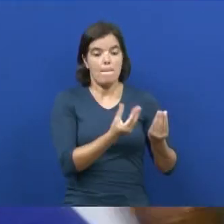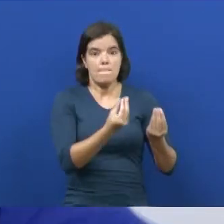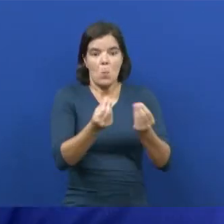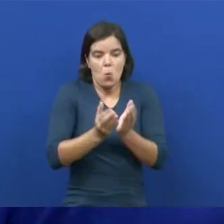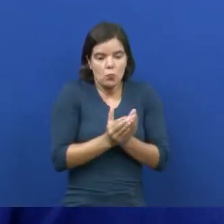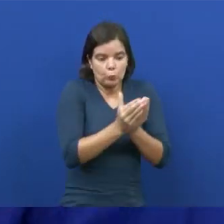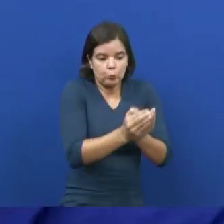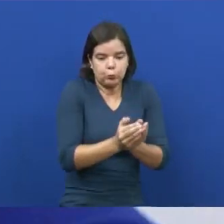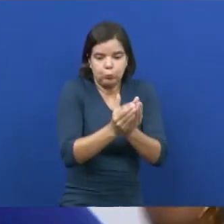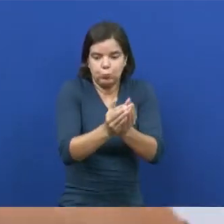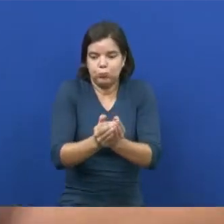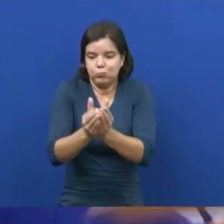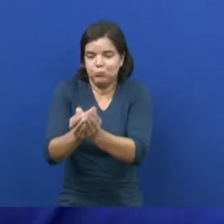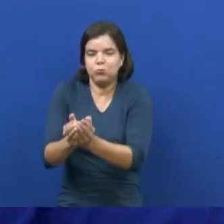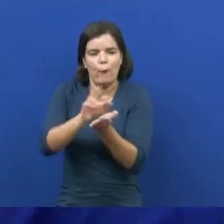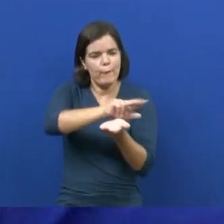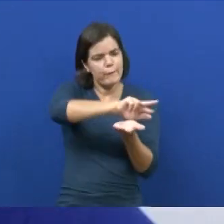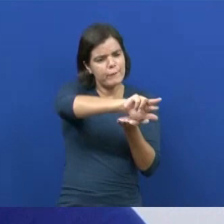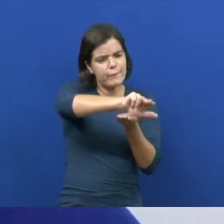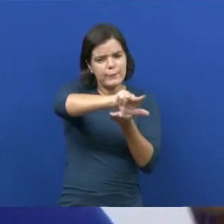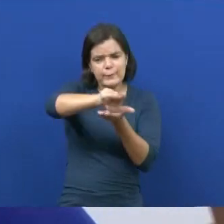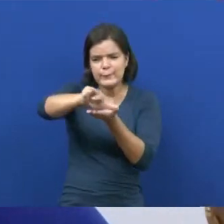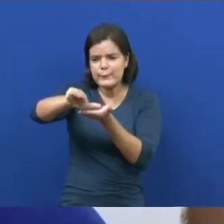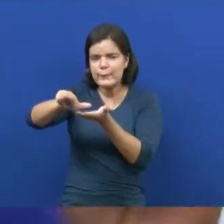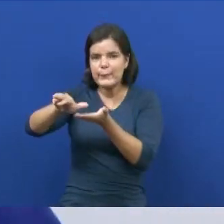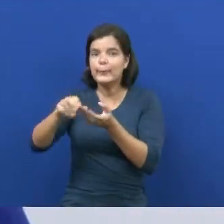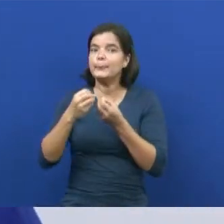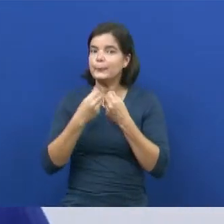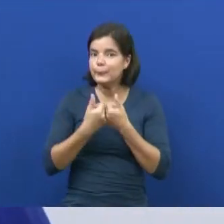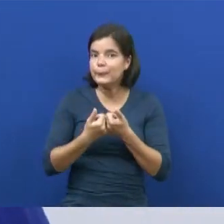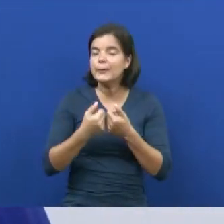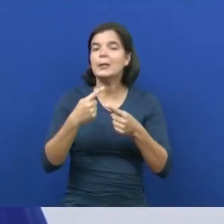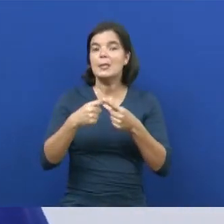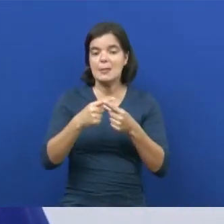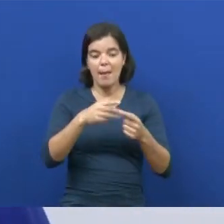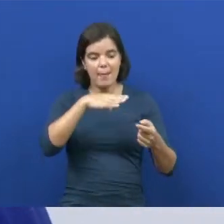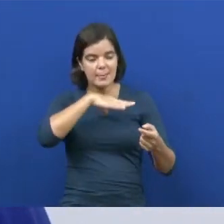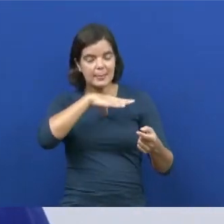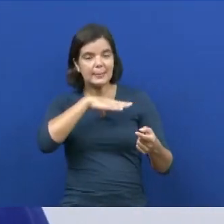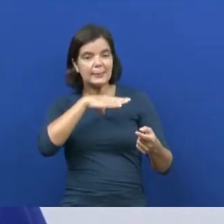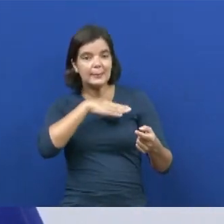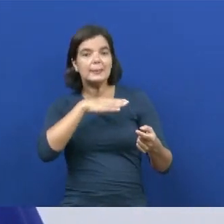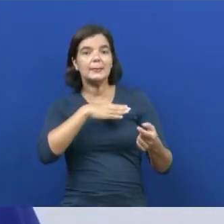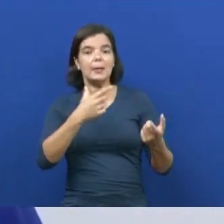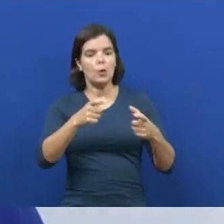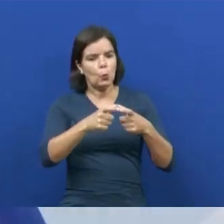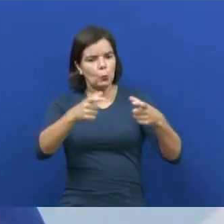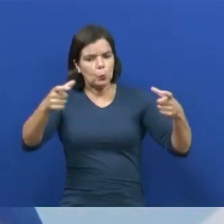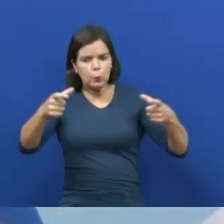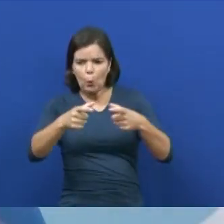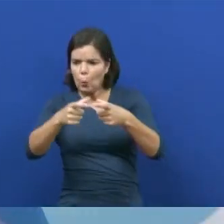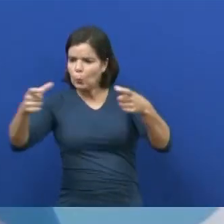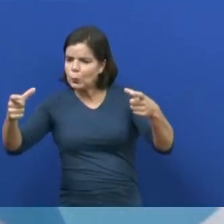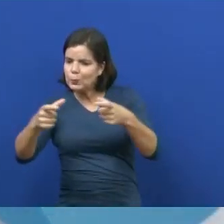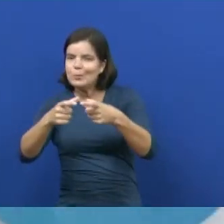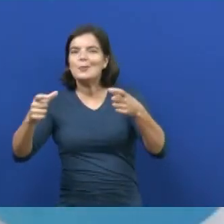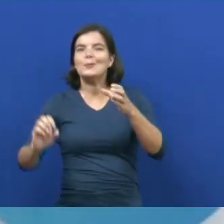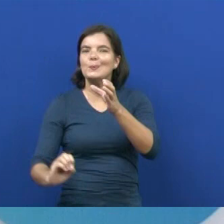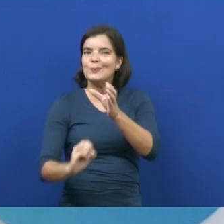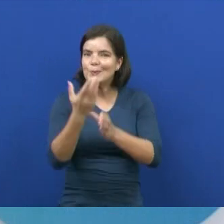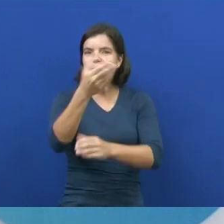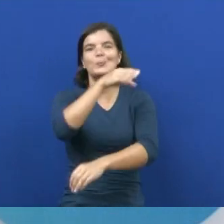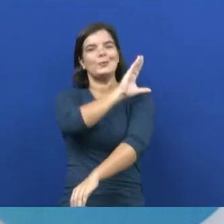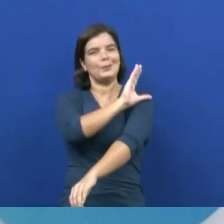dessas navegações, embarcações, tá bom? E essas cidades, elas cresceram muito nesse